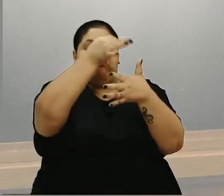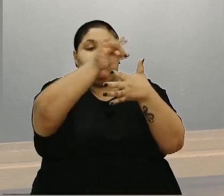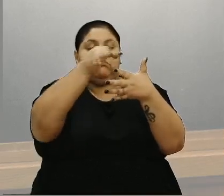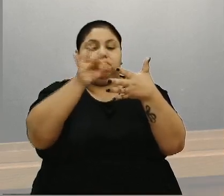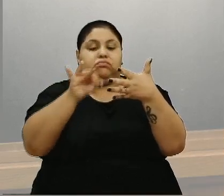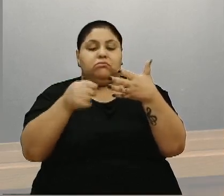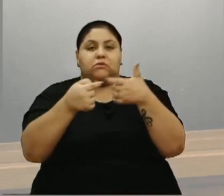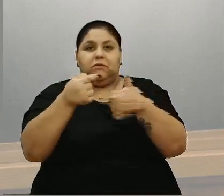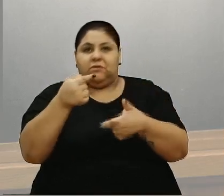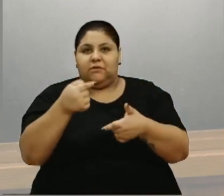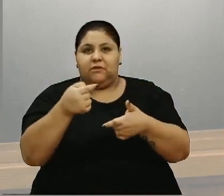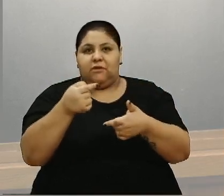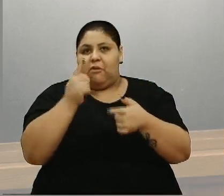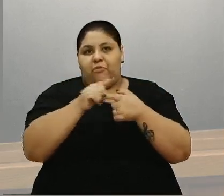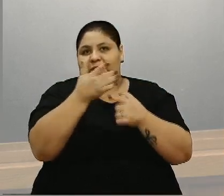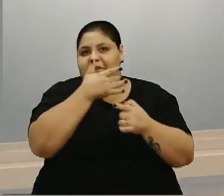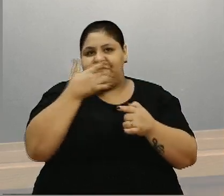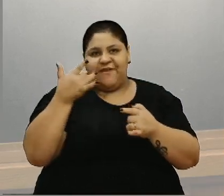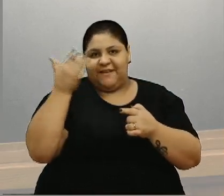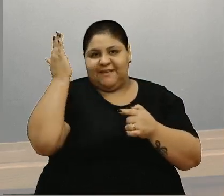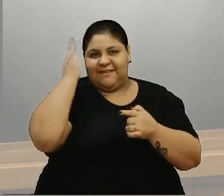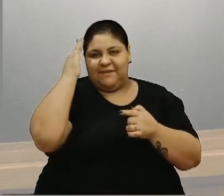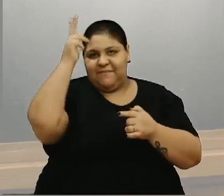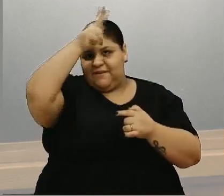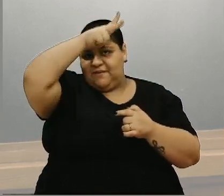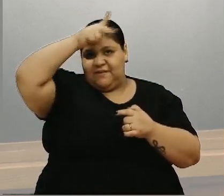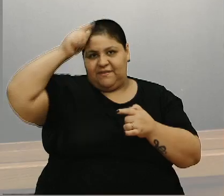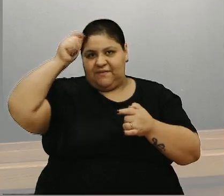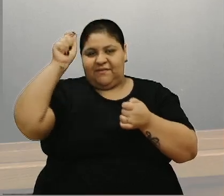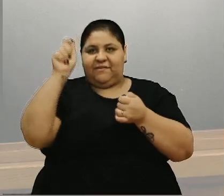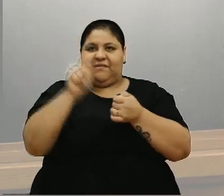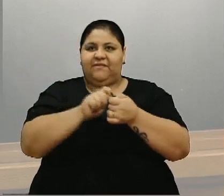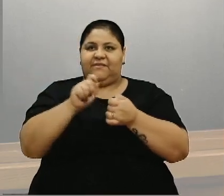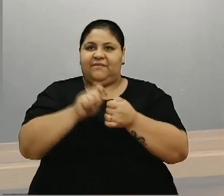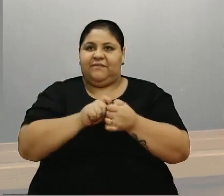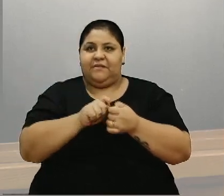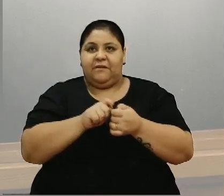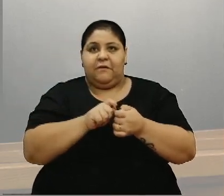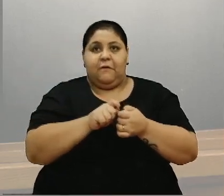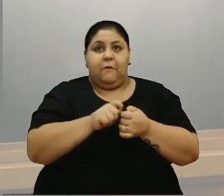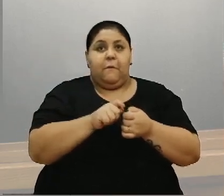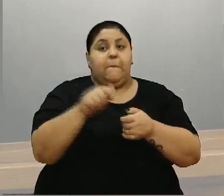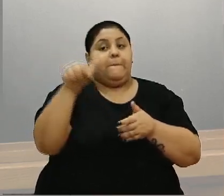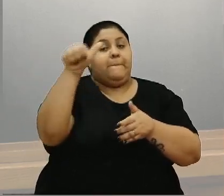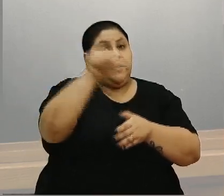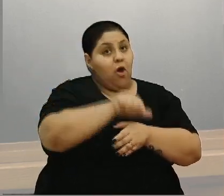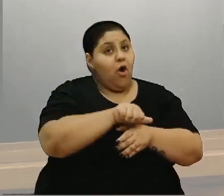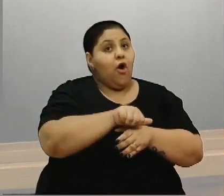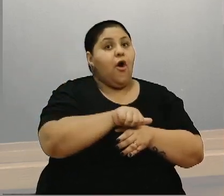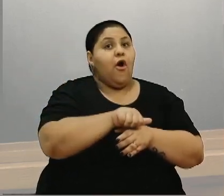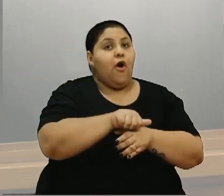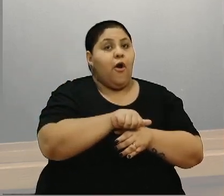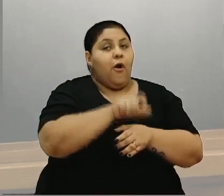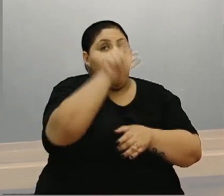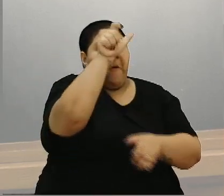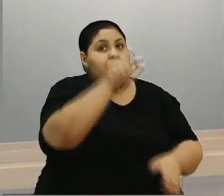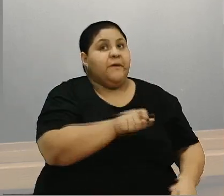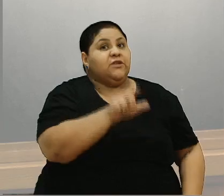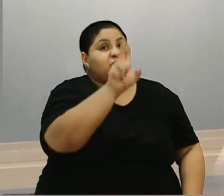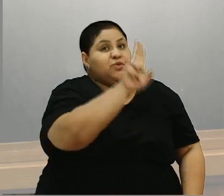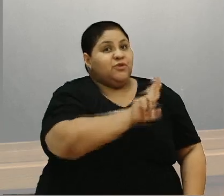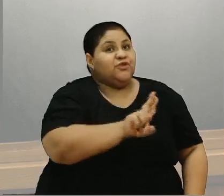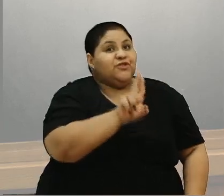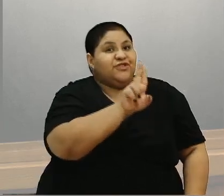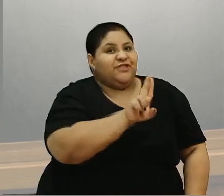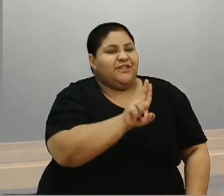aí vai ficar muito fácil. Nós sabemos de prefeitos que estão fazendo coisas piores até. Tem gente que está usando essa catástrofe para questões